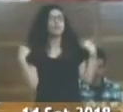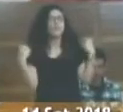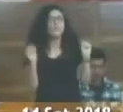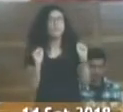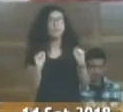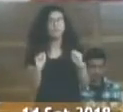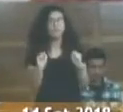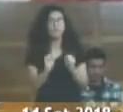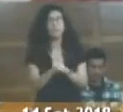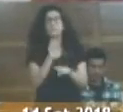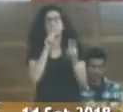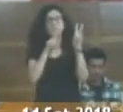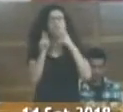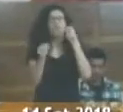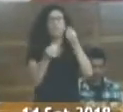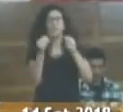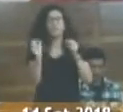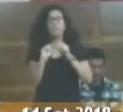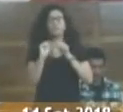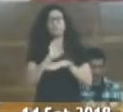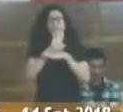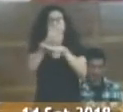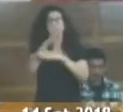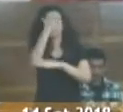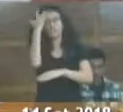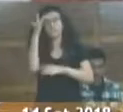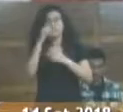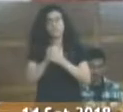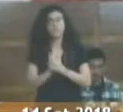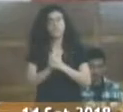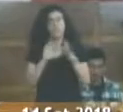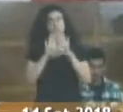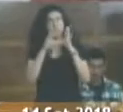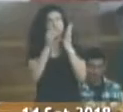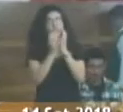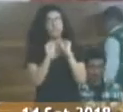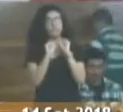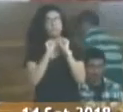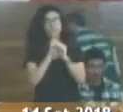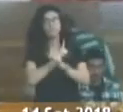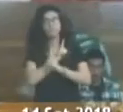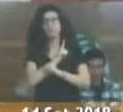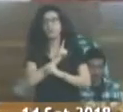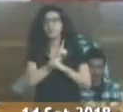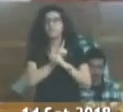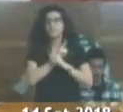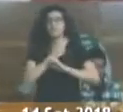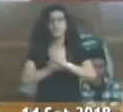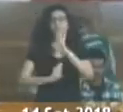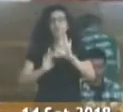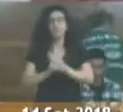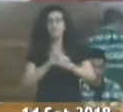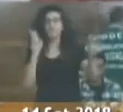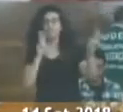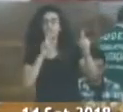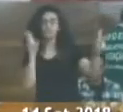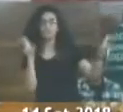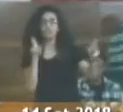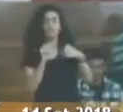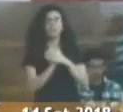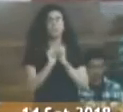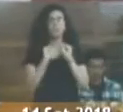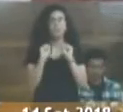possa ver o caminho adequado, né, que essas comunidades possam ter um tratamento diferenciado